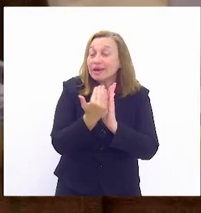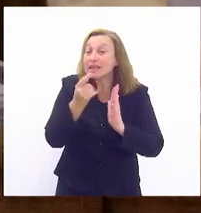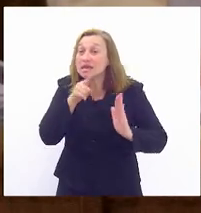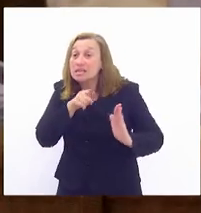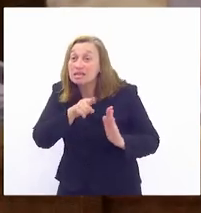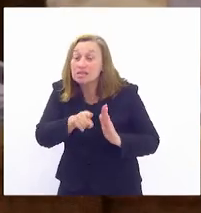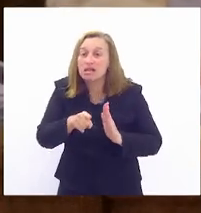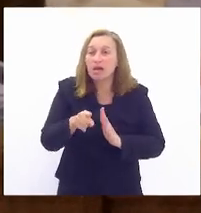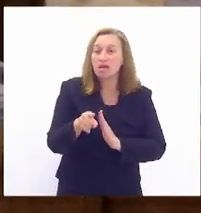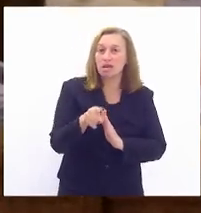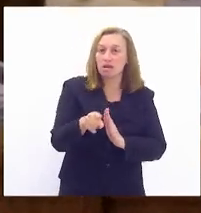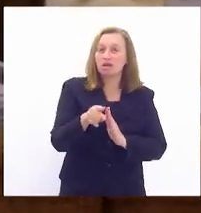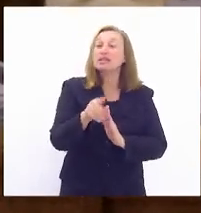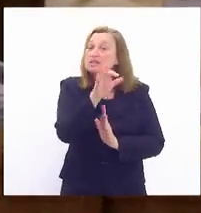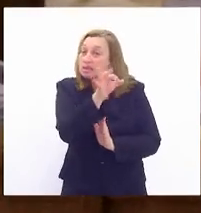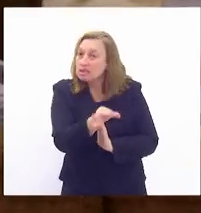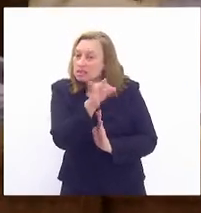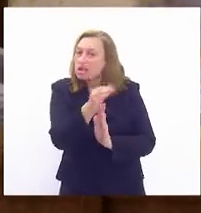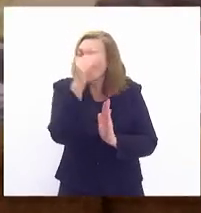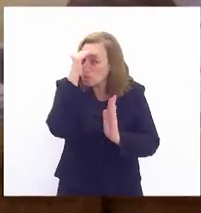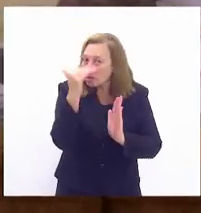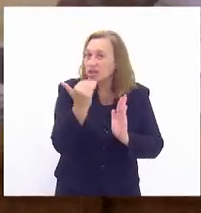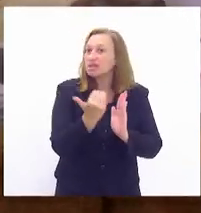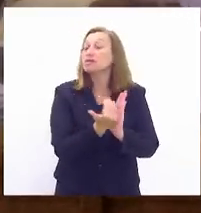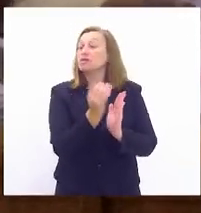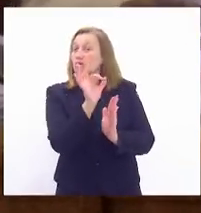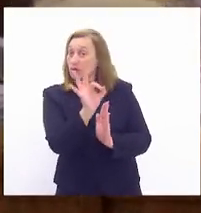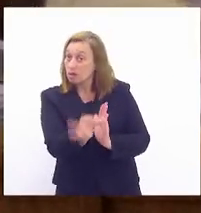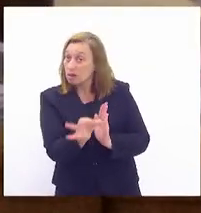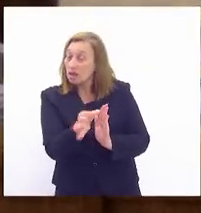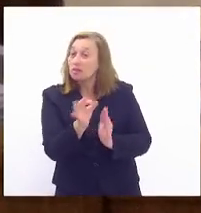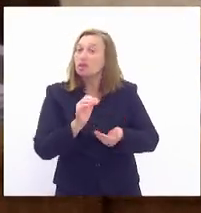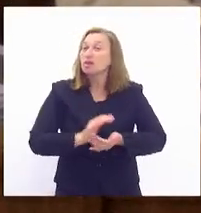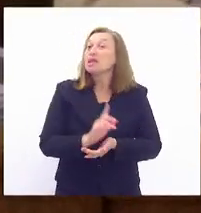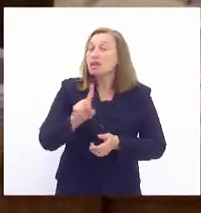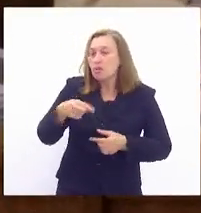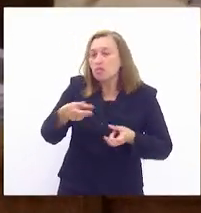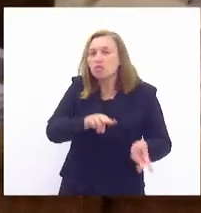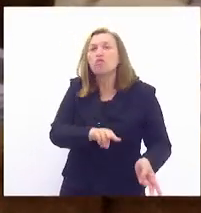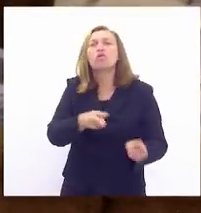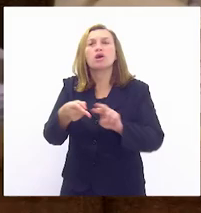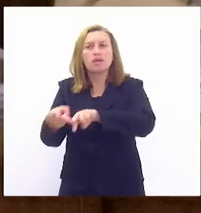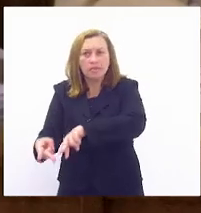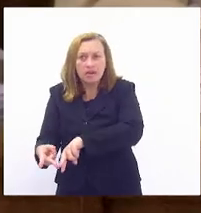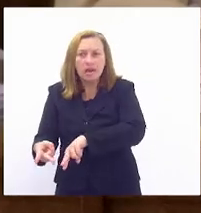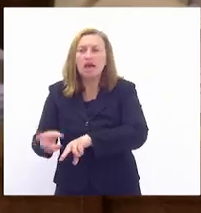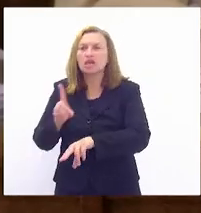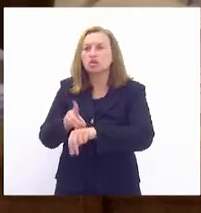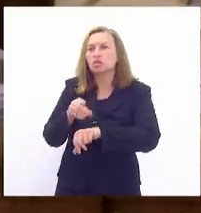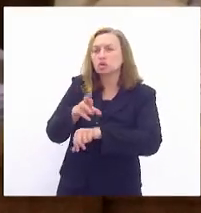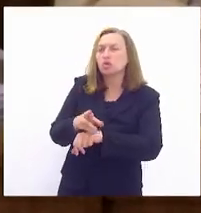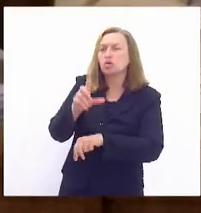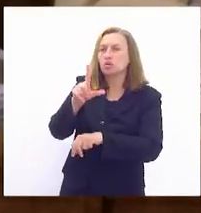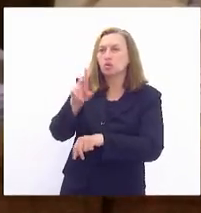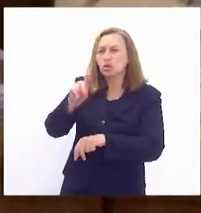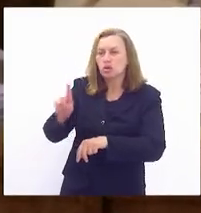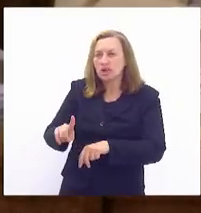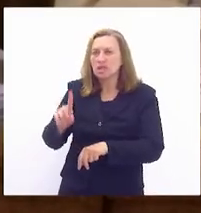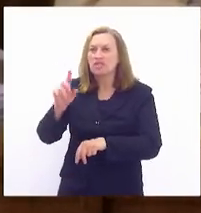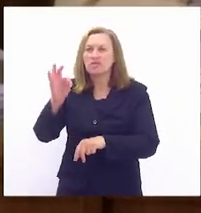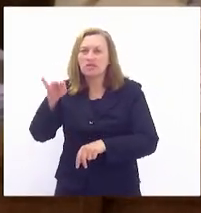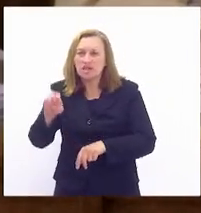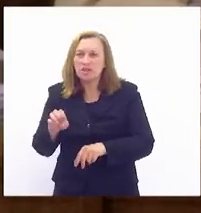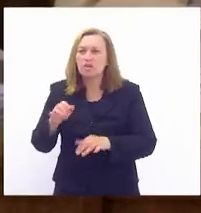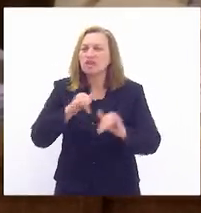que tem sido, de fato, cumprido. Tá? Depois eu posso encaminhar, doutor Luiz Felipe, os